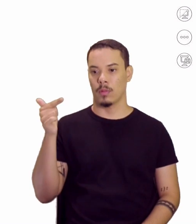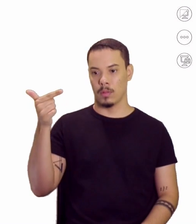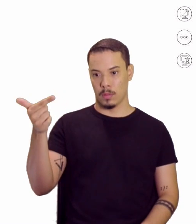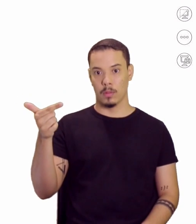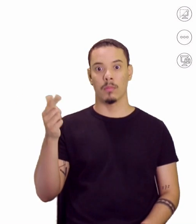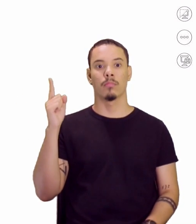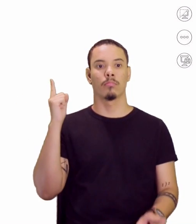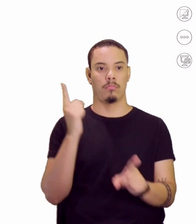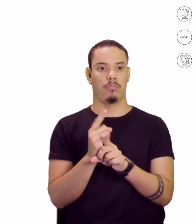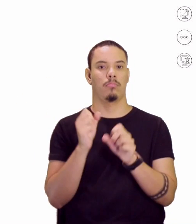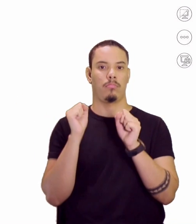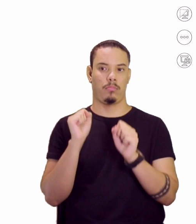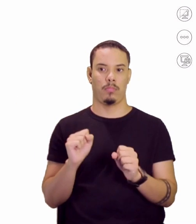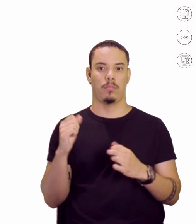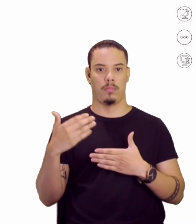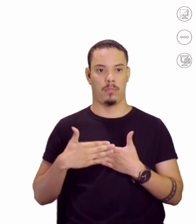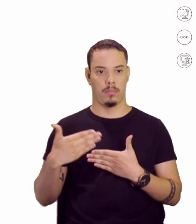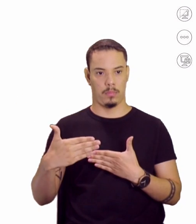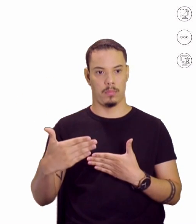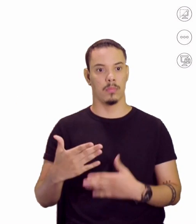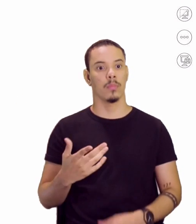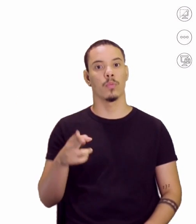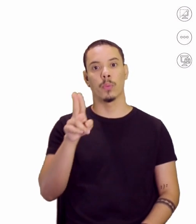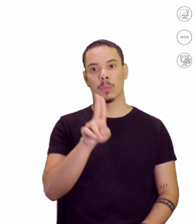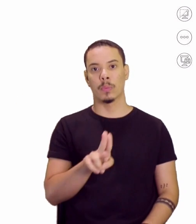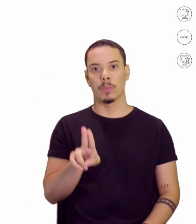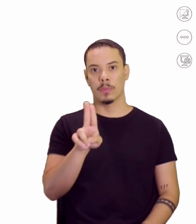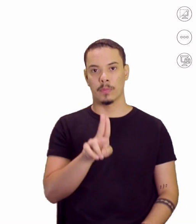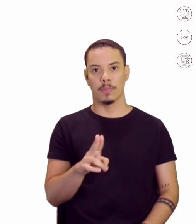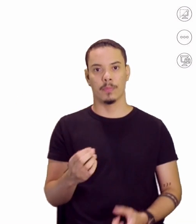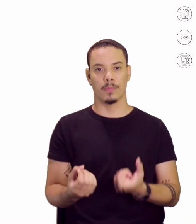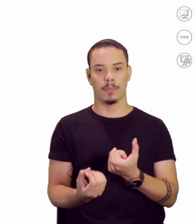mil, né? Exatamente. Vamos usar aqui, ó.